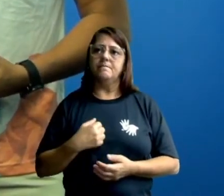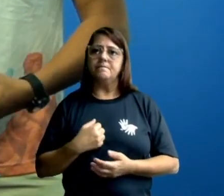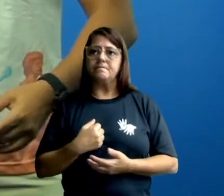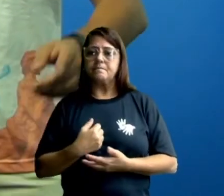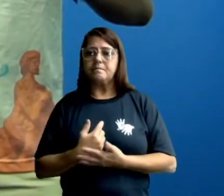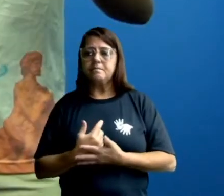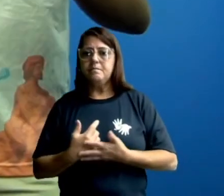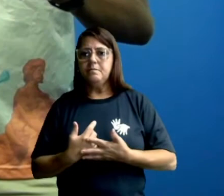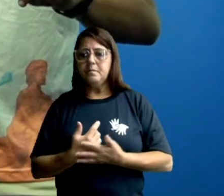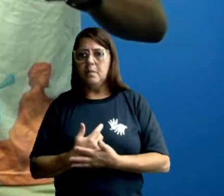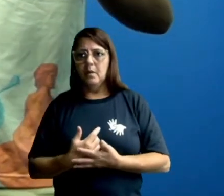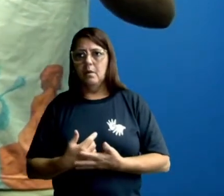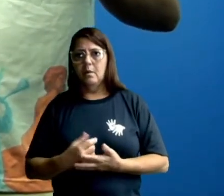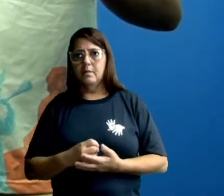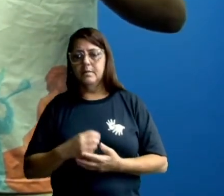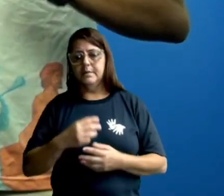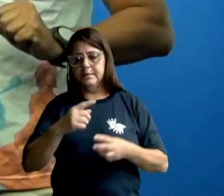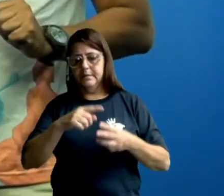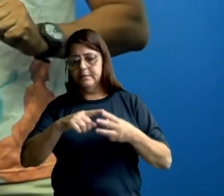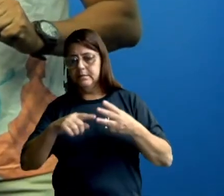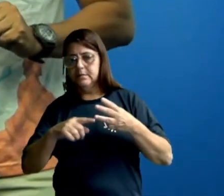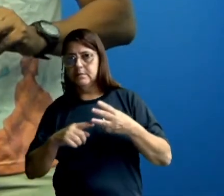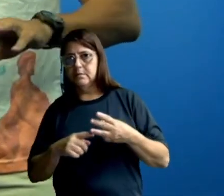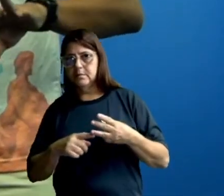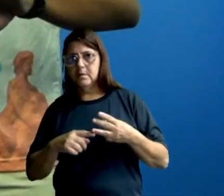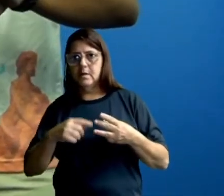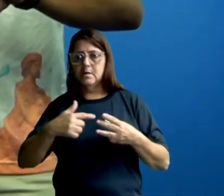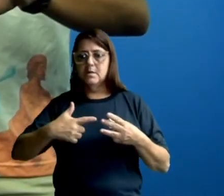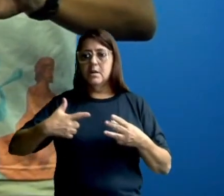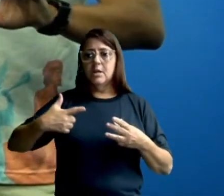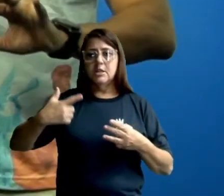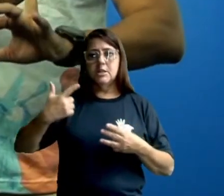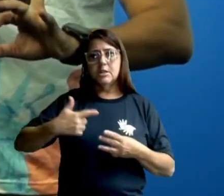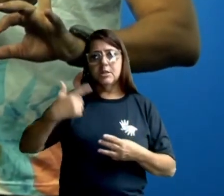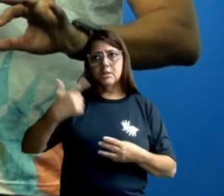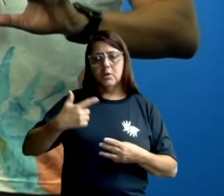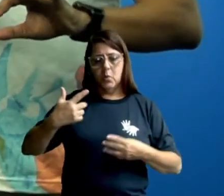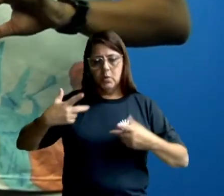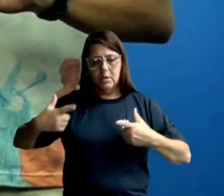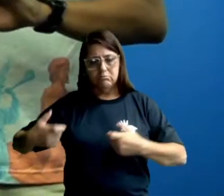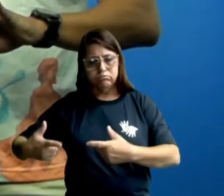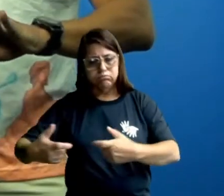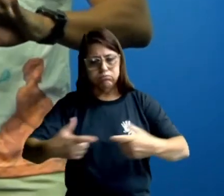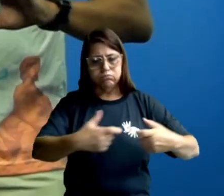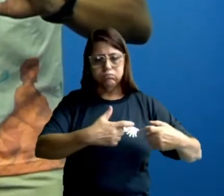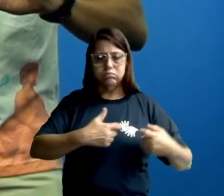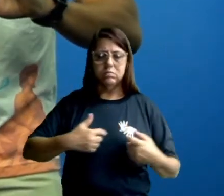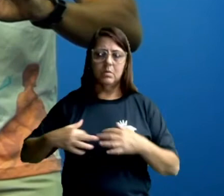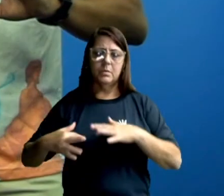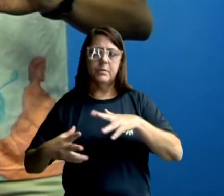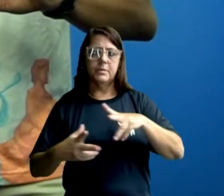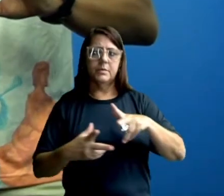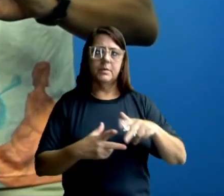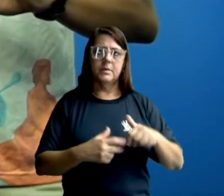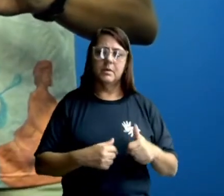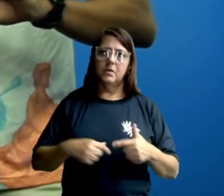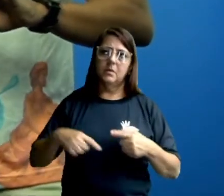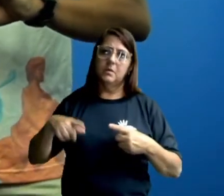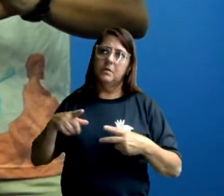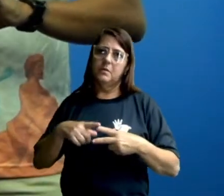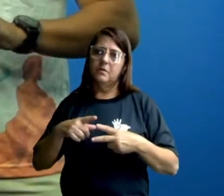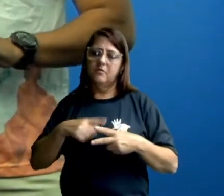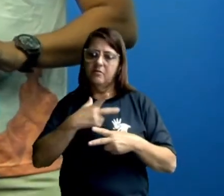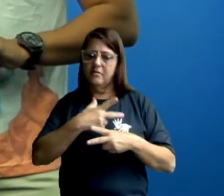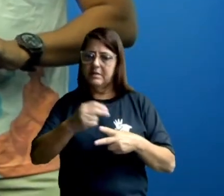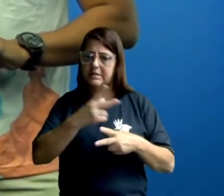aliados. Ou seja, 3 fases essa Segunda Guerra Mundial. Primeiro, a supremacia alemã, que vai ser observado o eixo